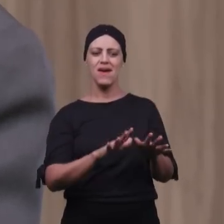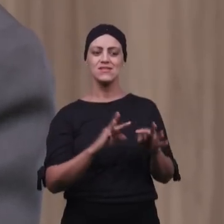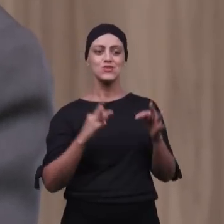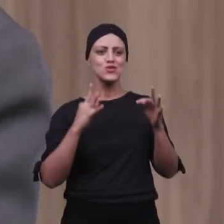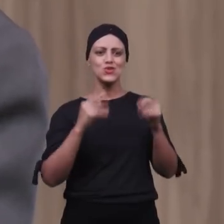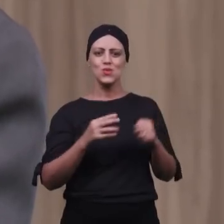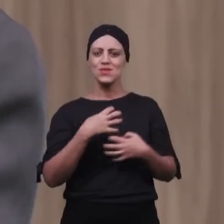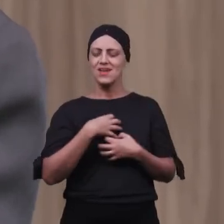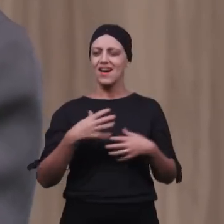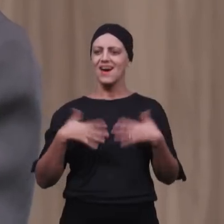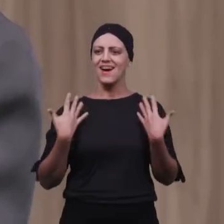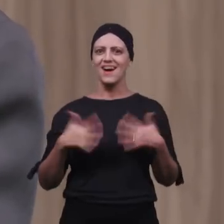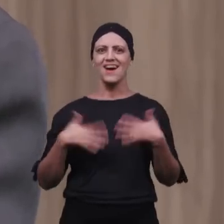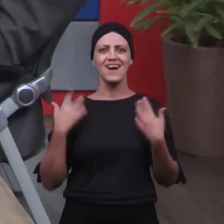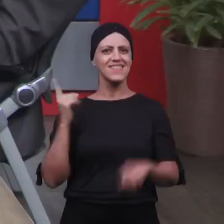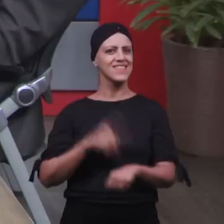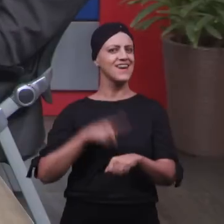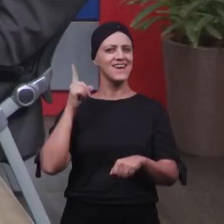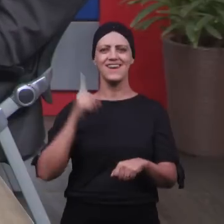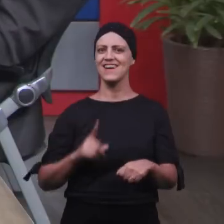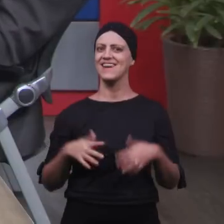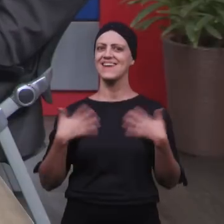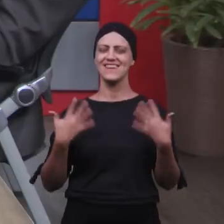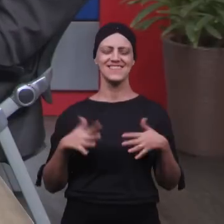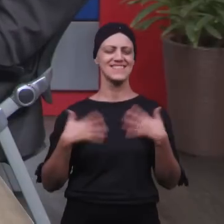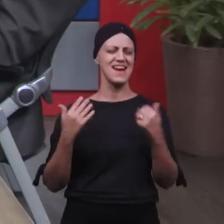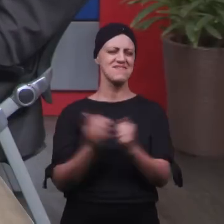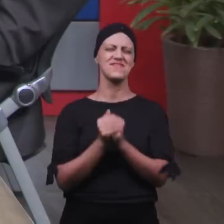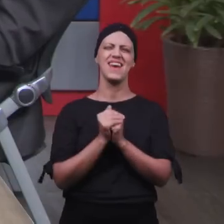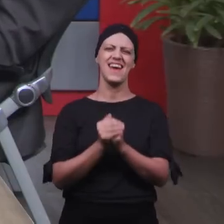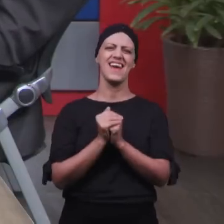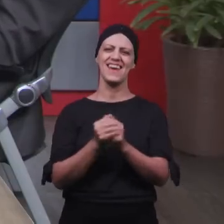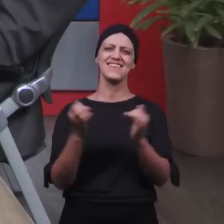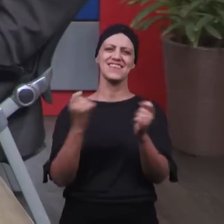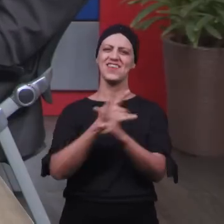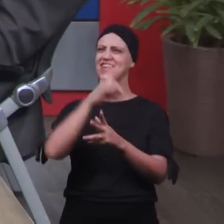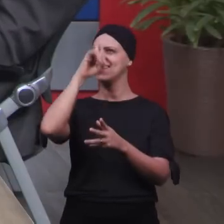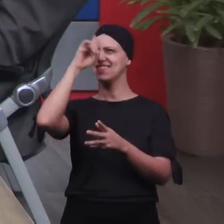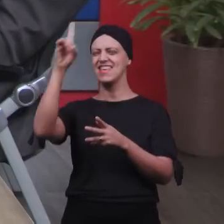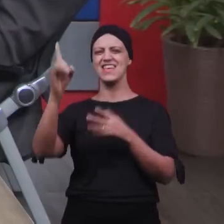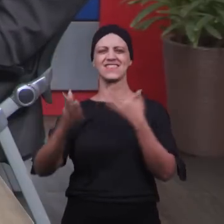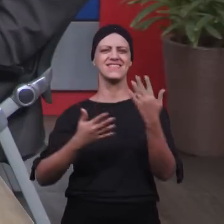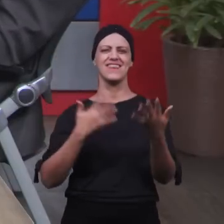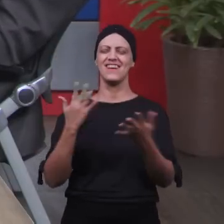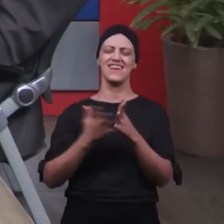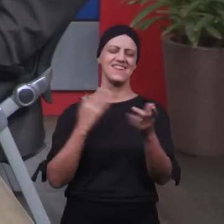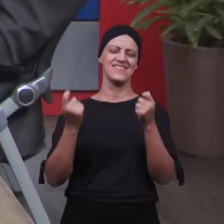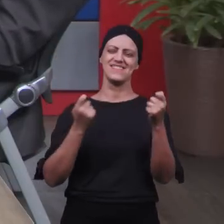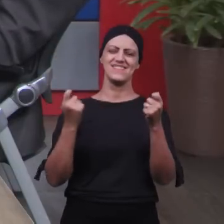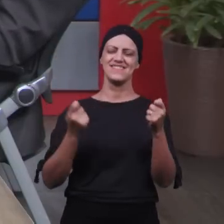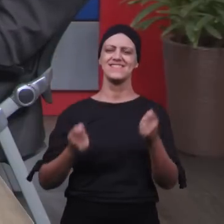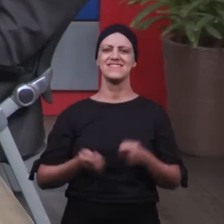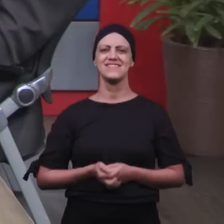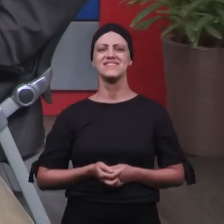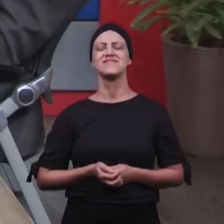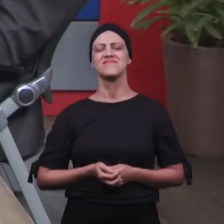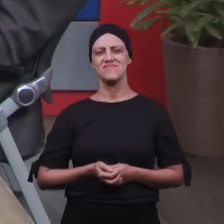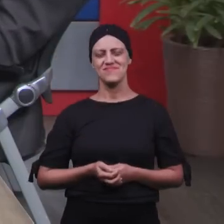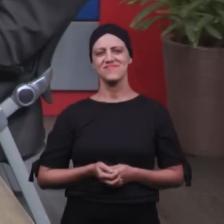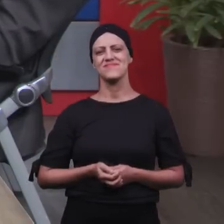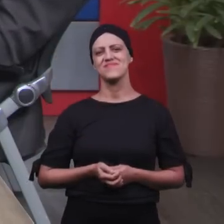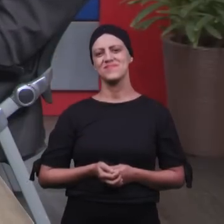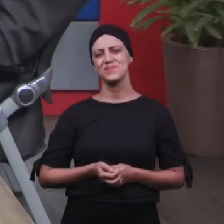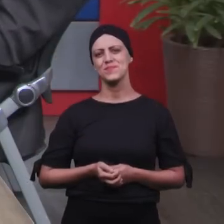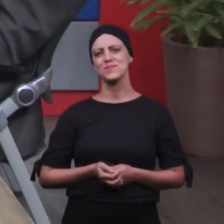alegria ela é instantânea, né? Exato. Que todo mundo responde amém, glória a Deus, e vai ali, e todo mundo glorifica o nome do